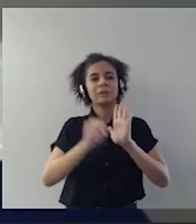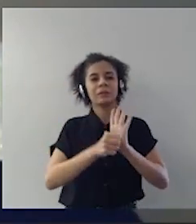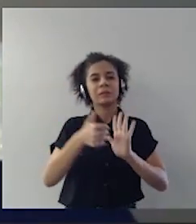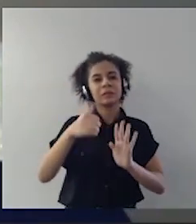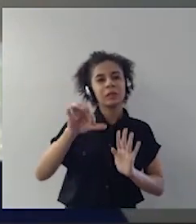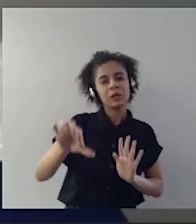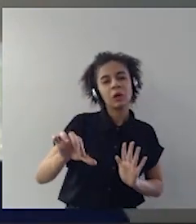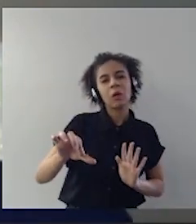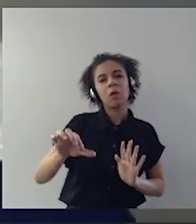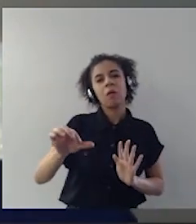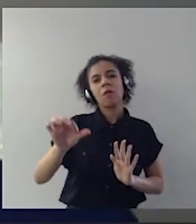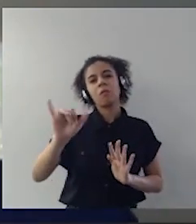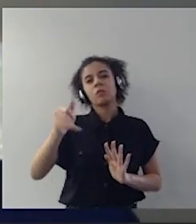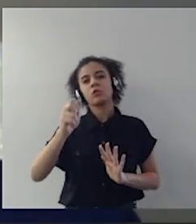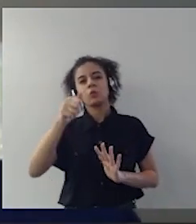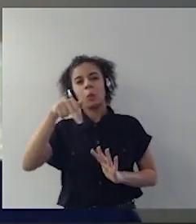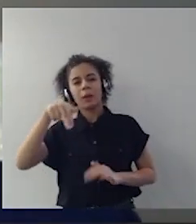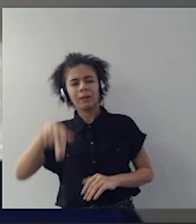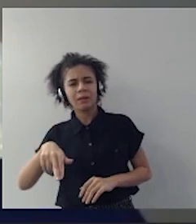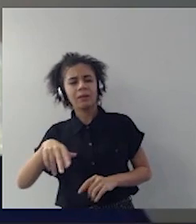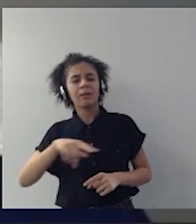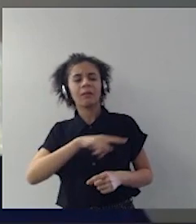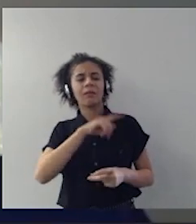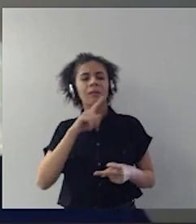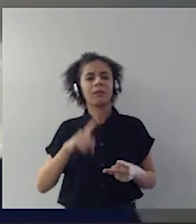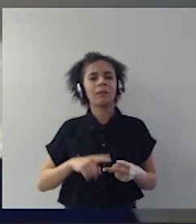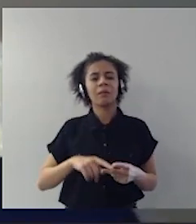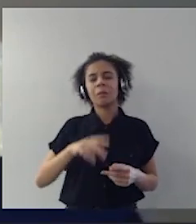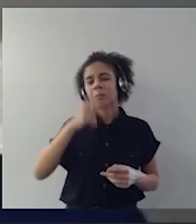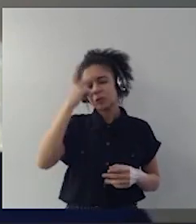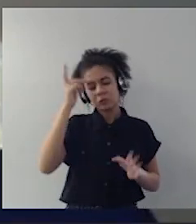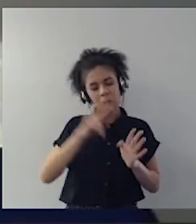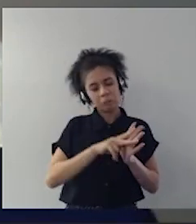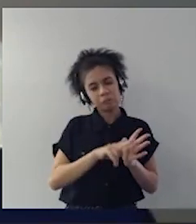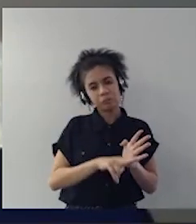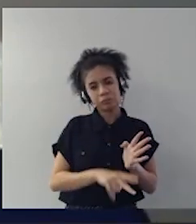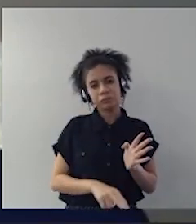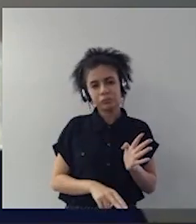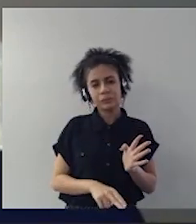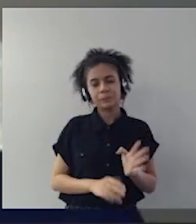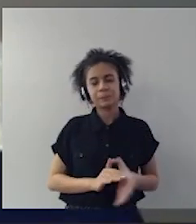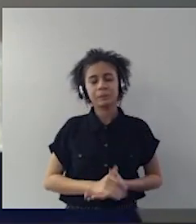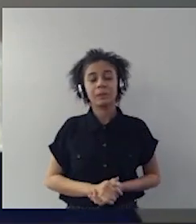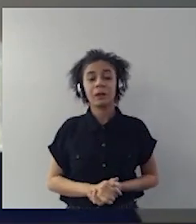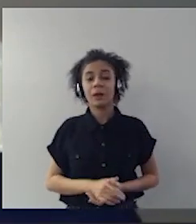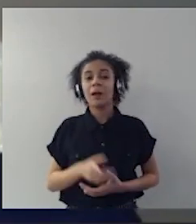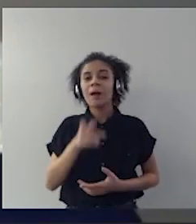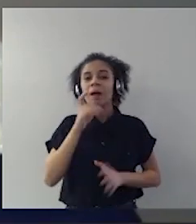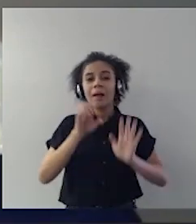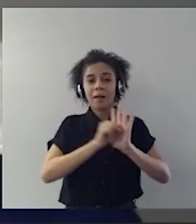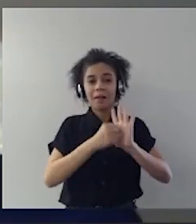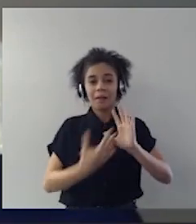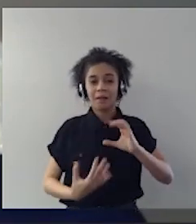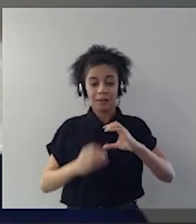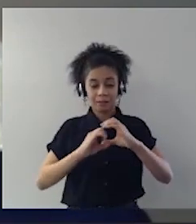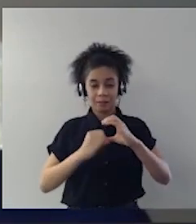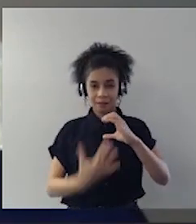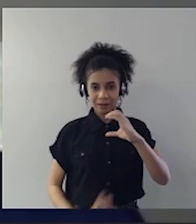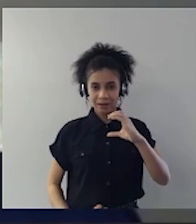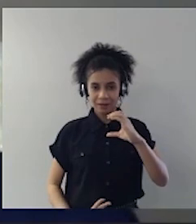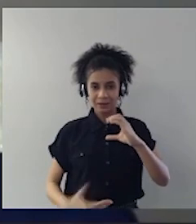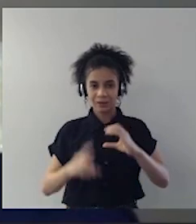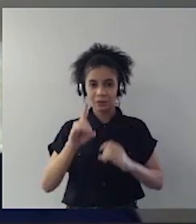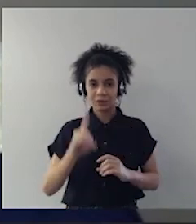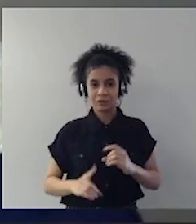Ribas, Vicente Pereira do Rego, Veiga Cabral, entre outros. E uma característica do direito administrativo